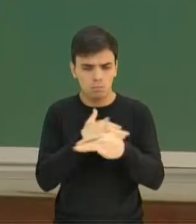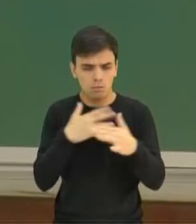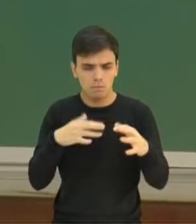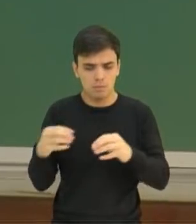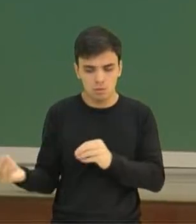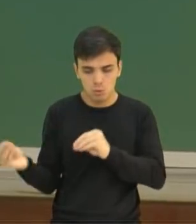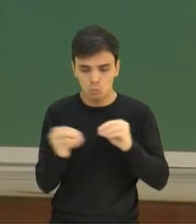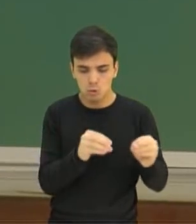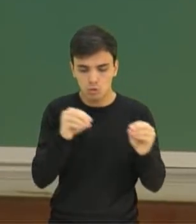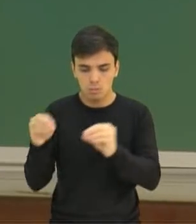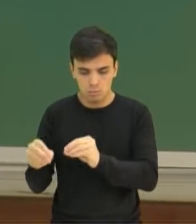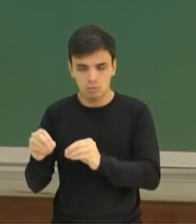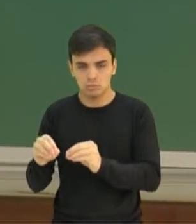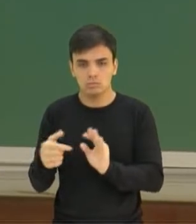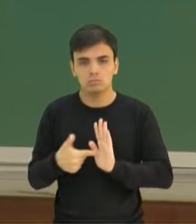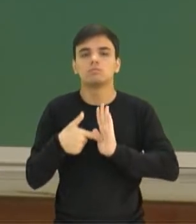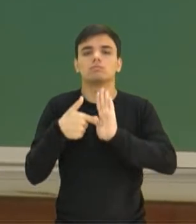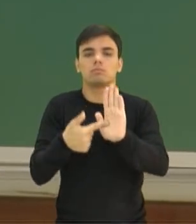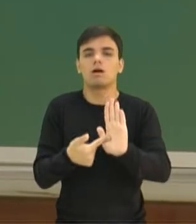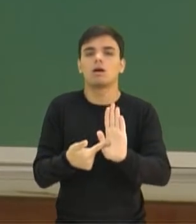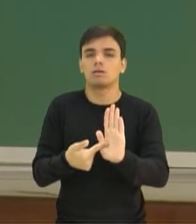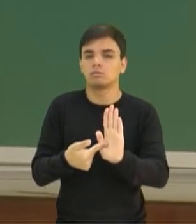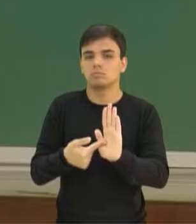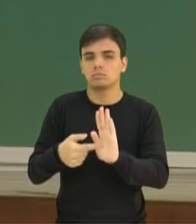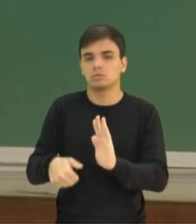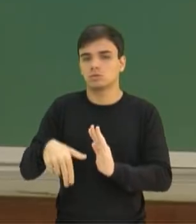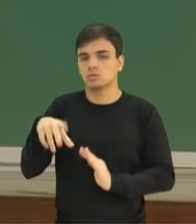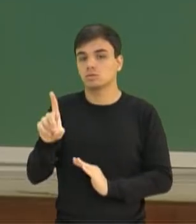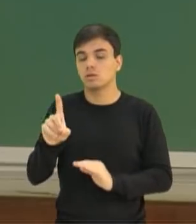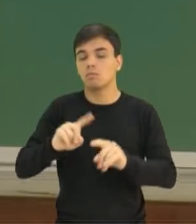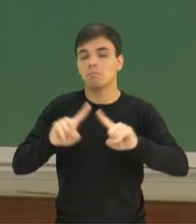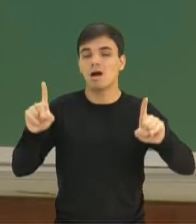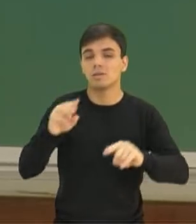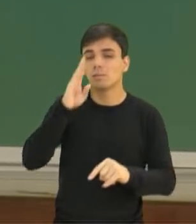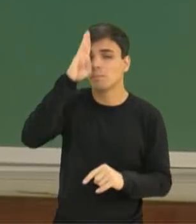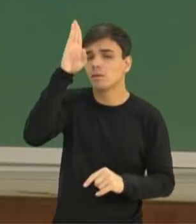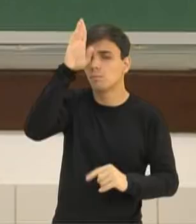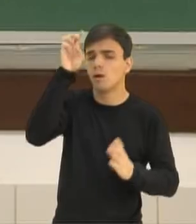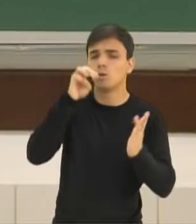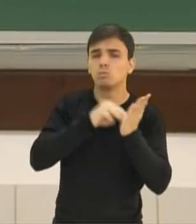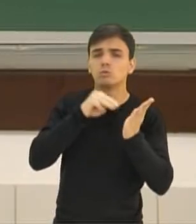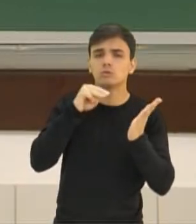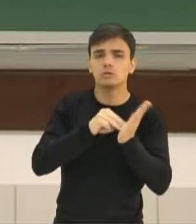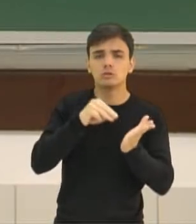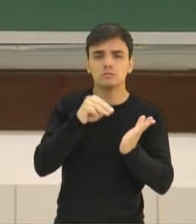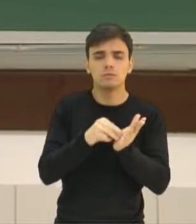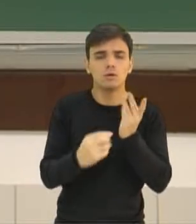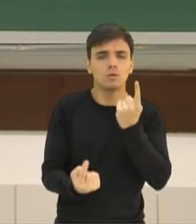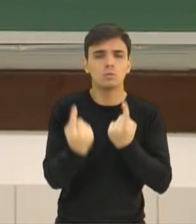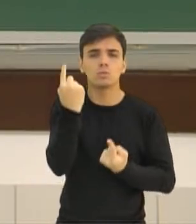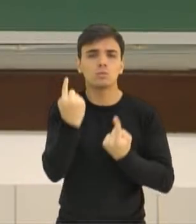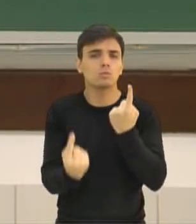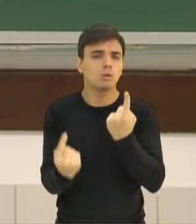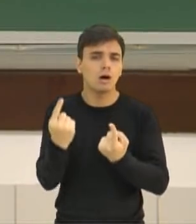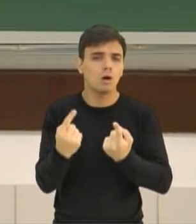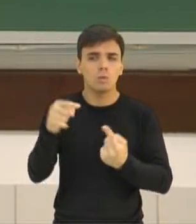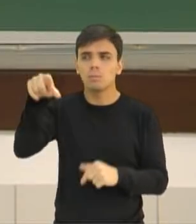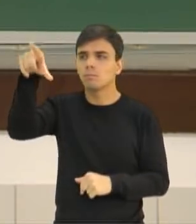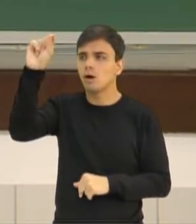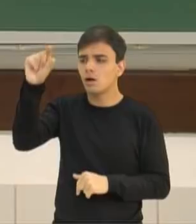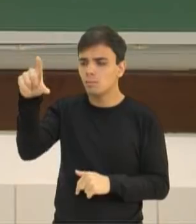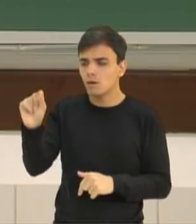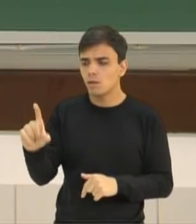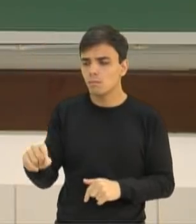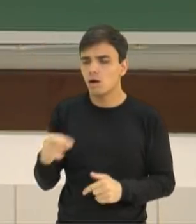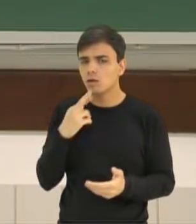marcaram a história da região Nordeste. Entre os principais motivos desses fluxos estão, qual da opção que responde